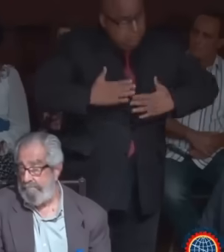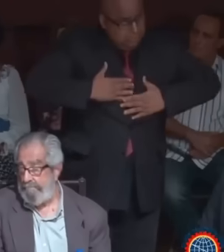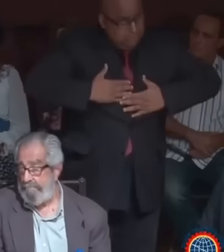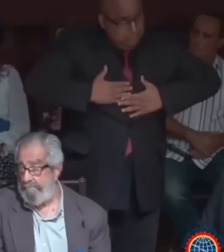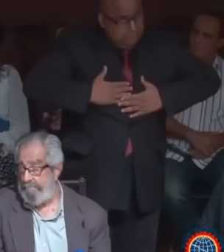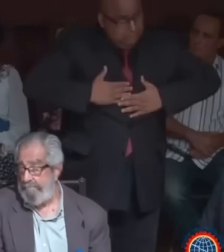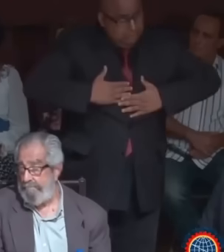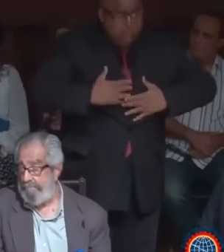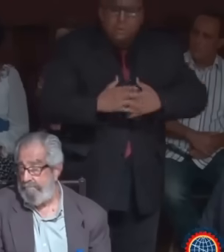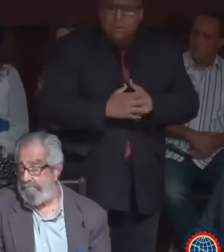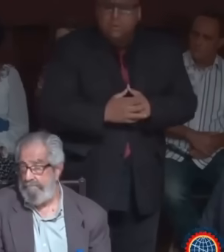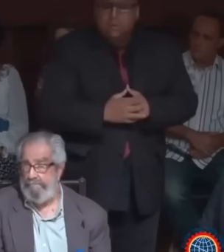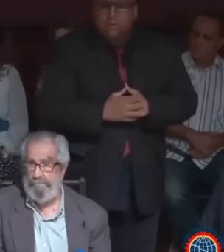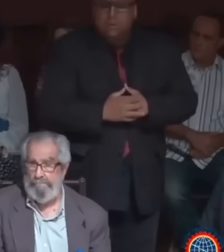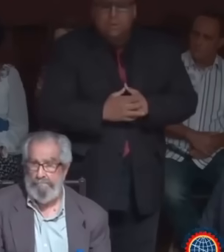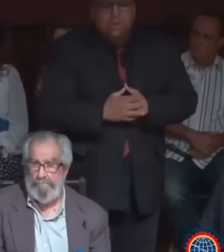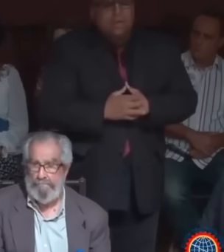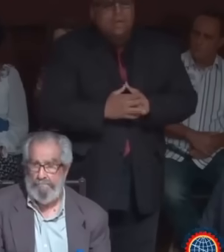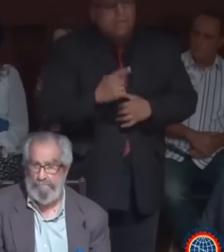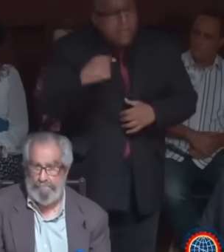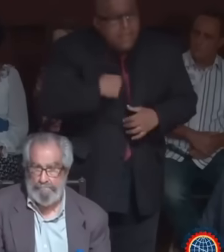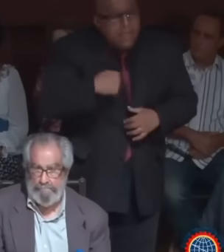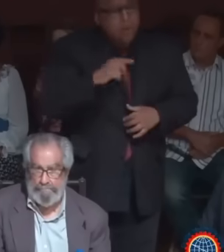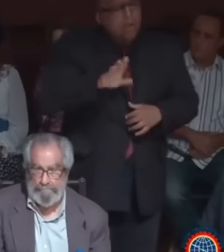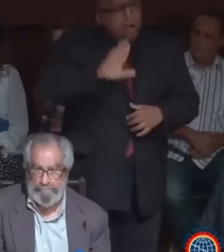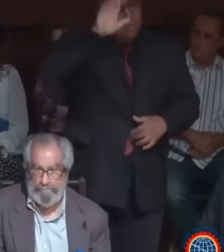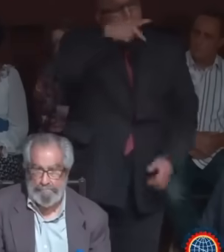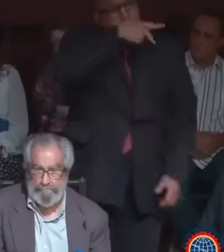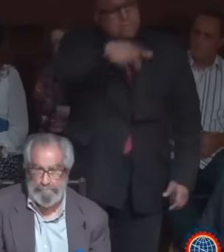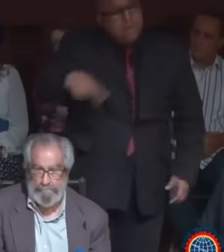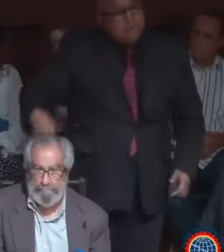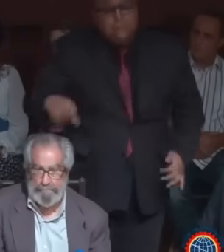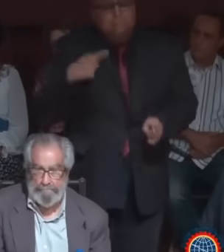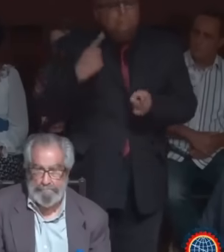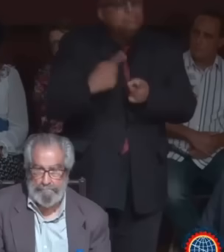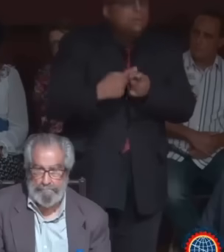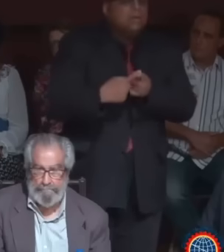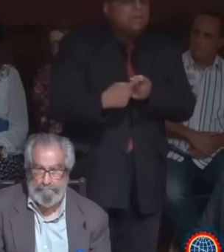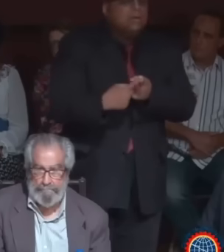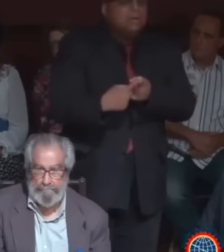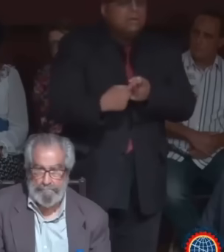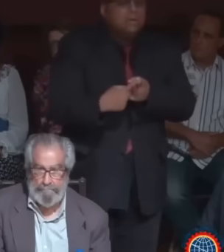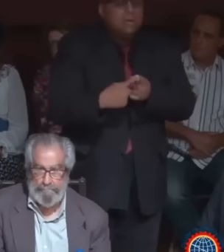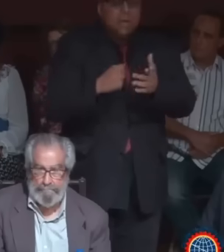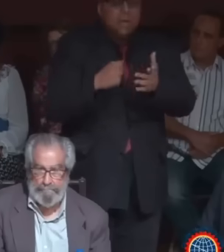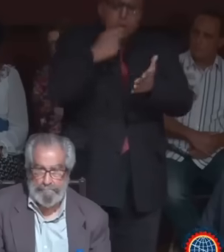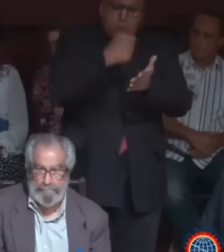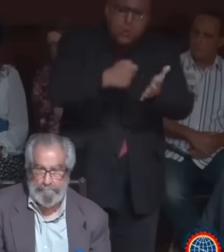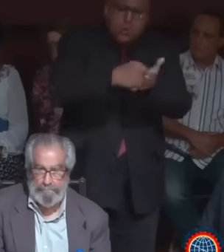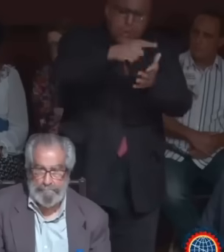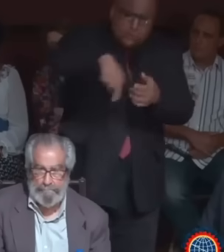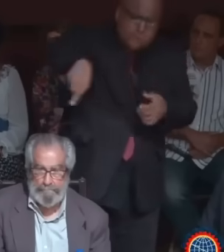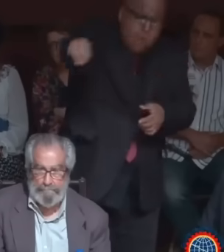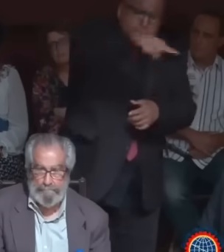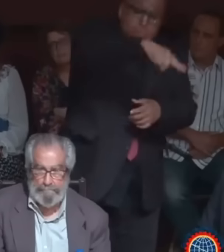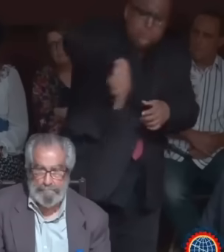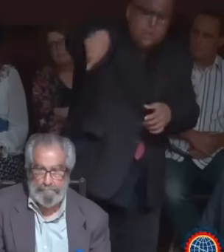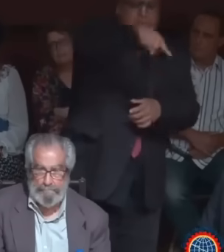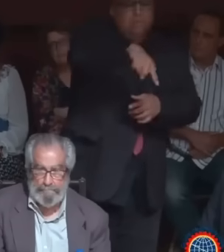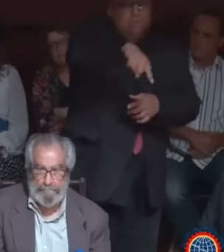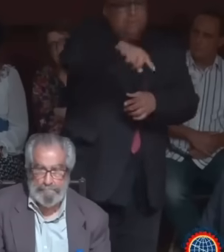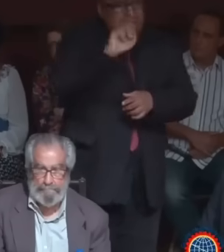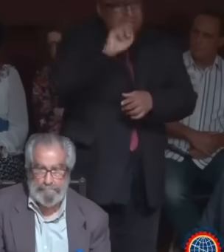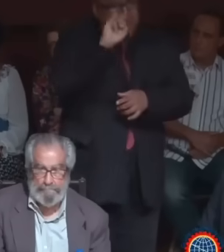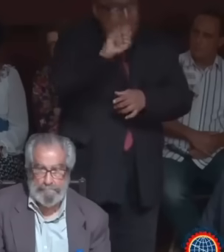certeza, eu estou na corrida presidencial em função da luta de vocês.